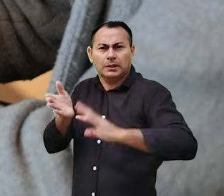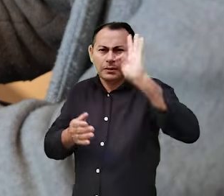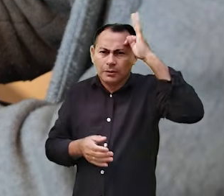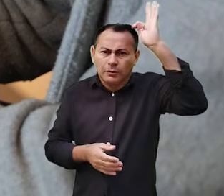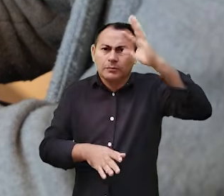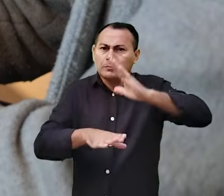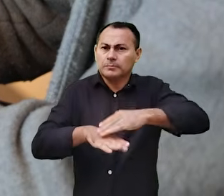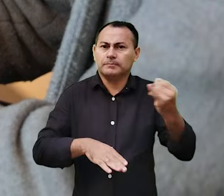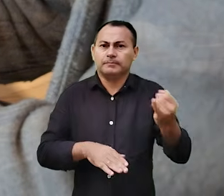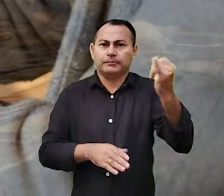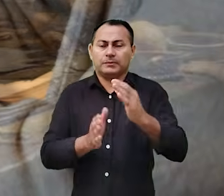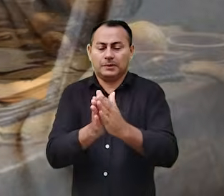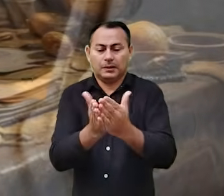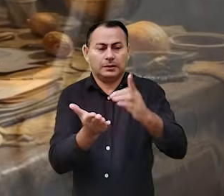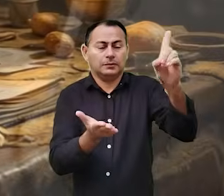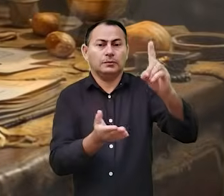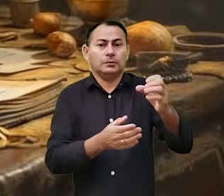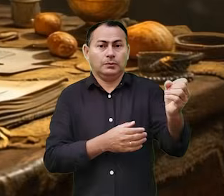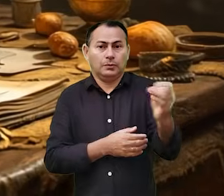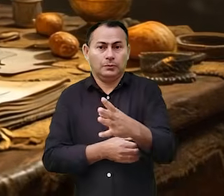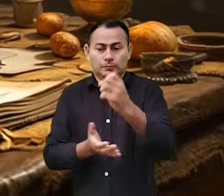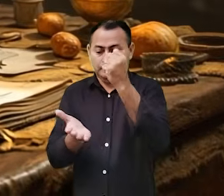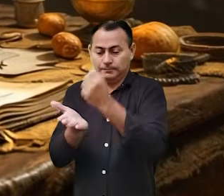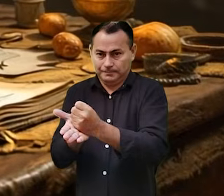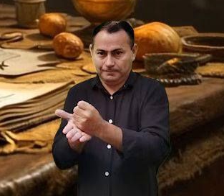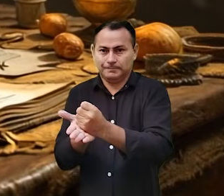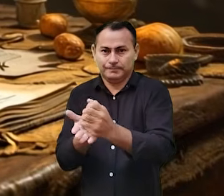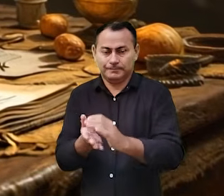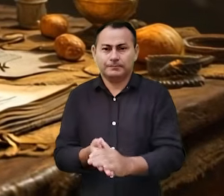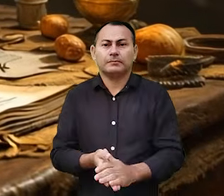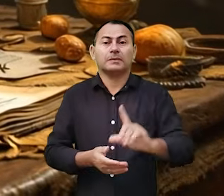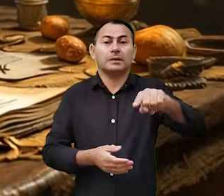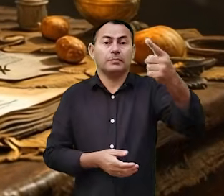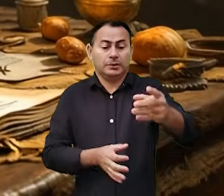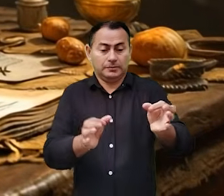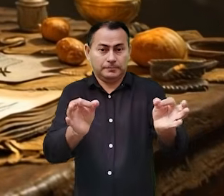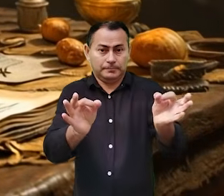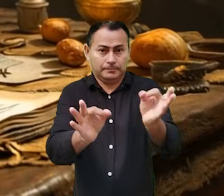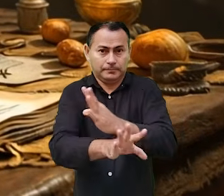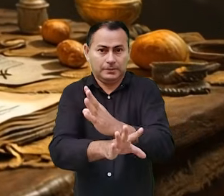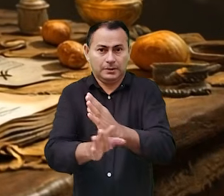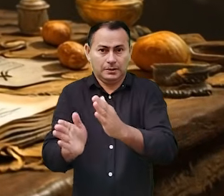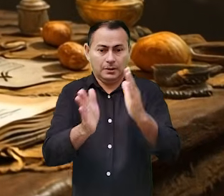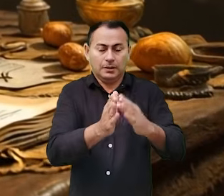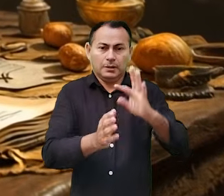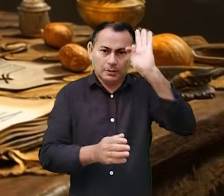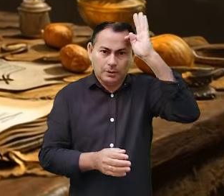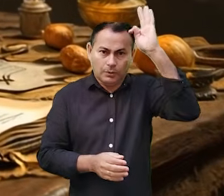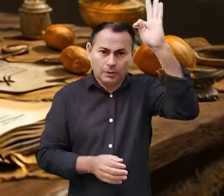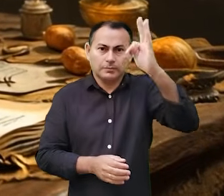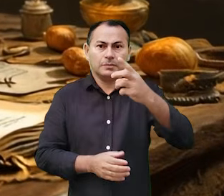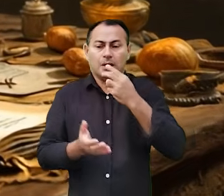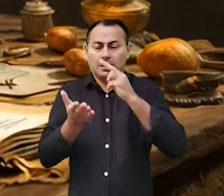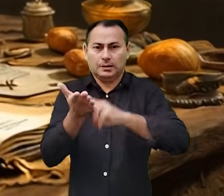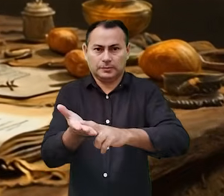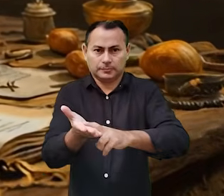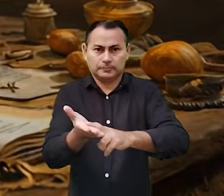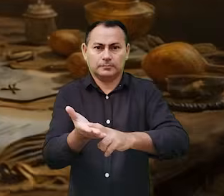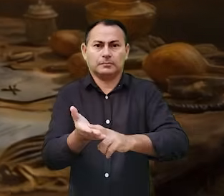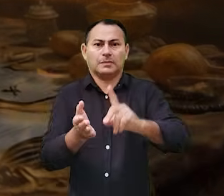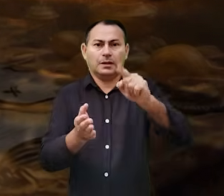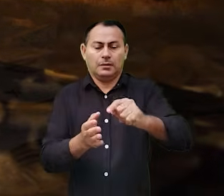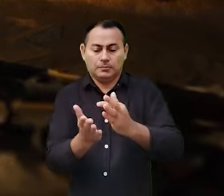teológico mais importante das Escrituras no Novo Testamento. Depois de finalizar esta parte teológica de sua